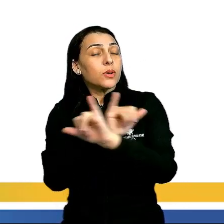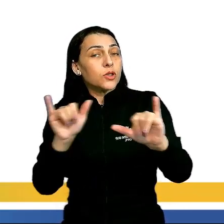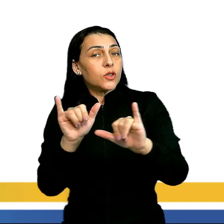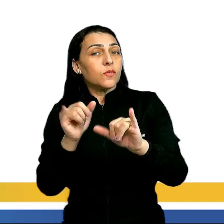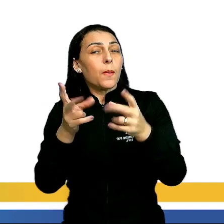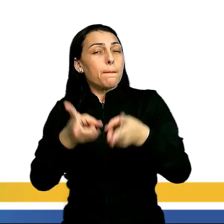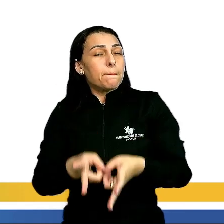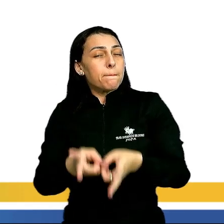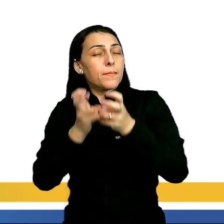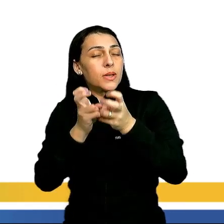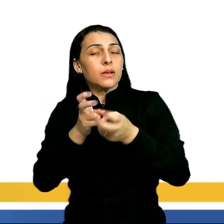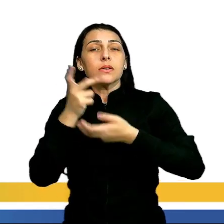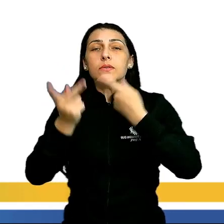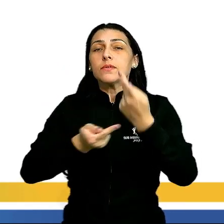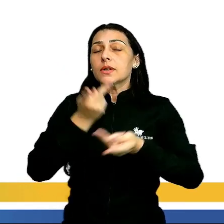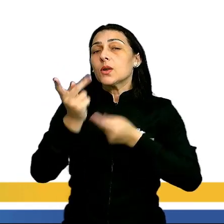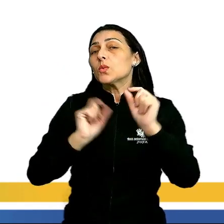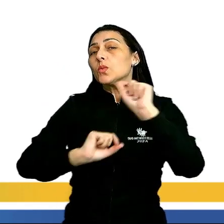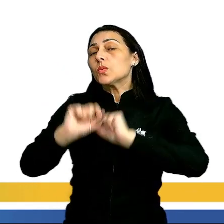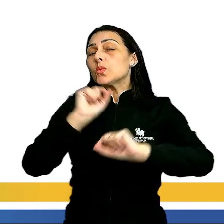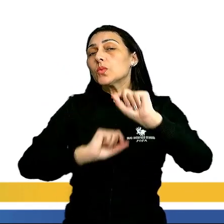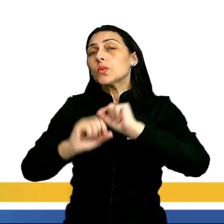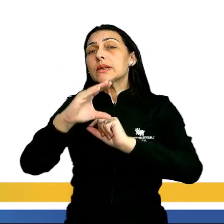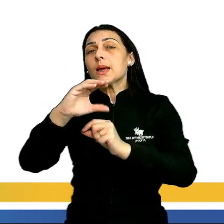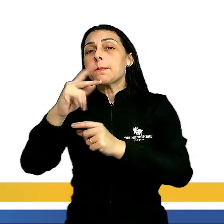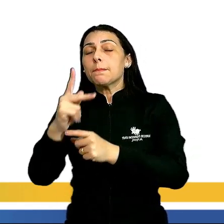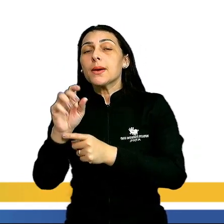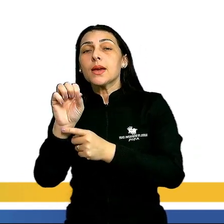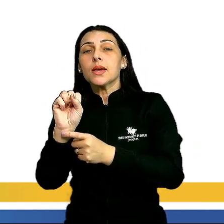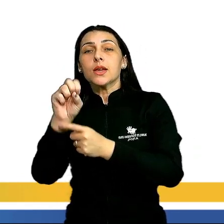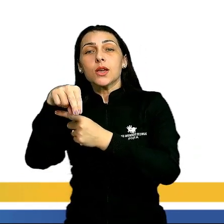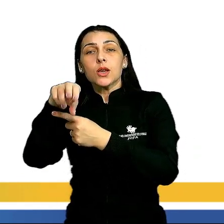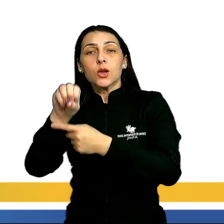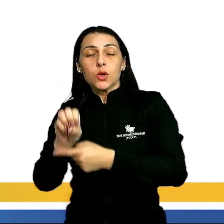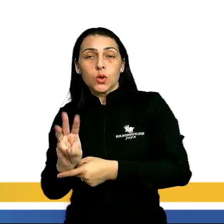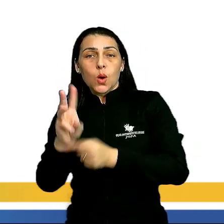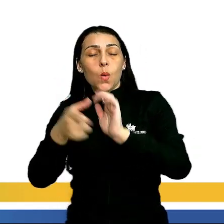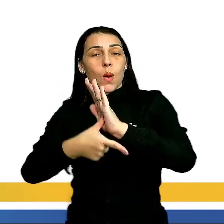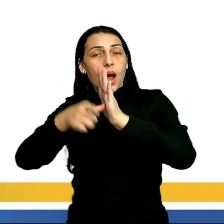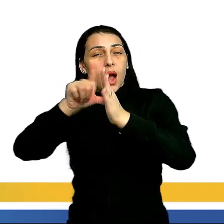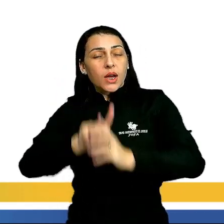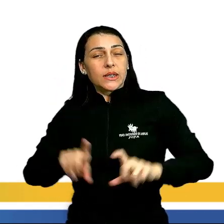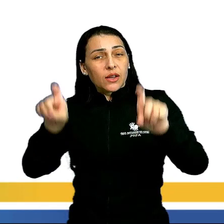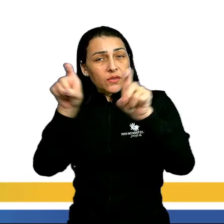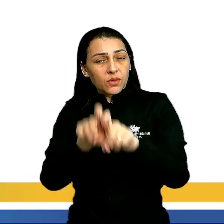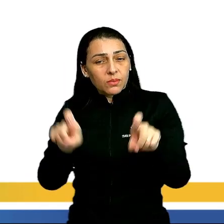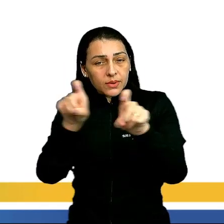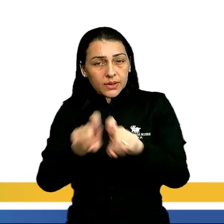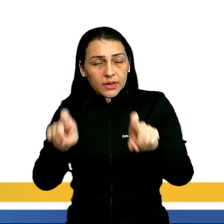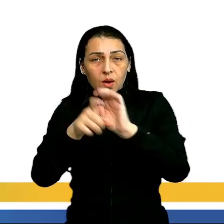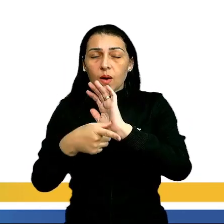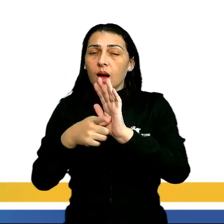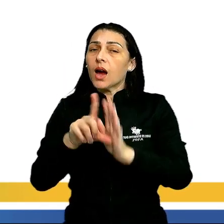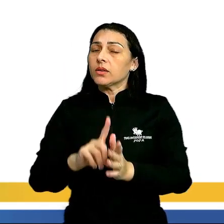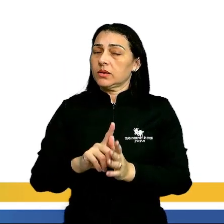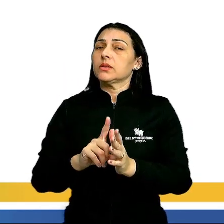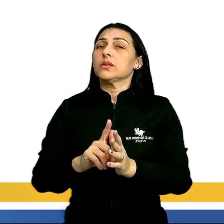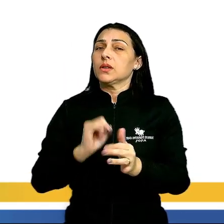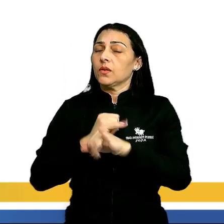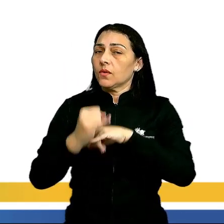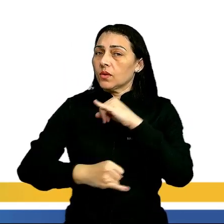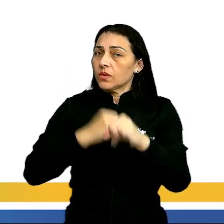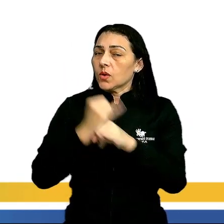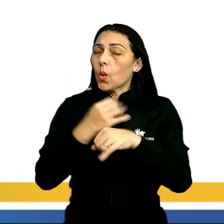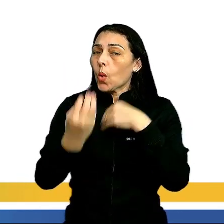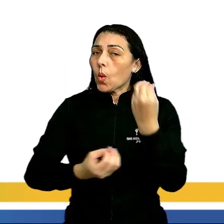informativo. Observe que nós estamos falando aqui do C.P. Snow e antes da era da informática, antes do computador, como é que as